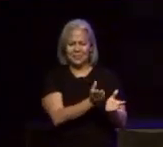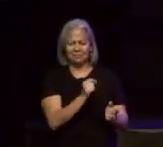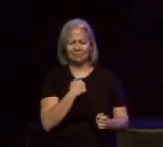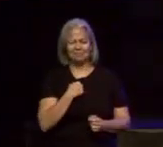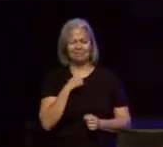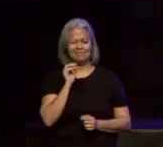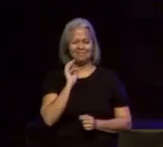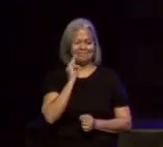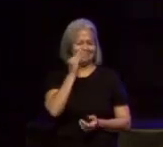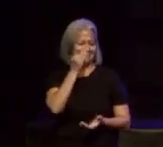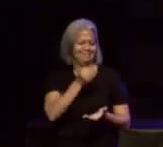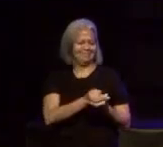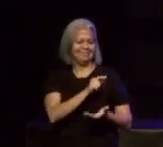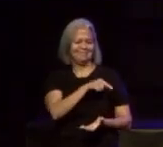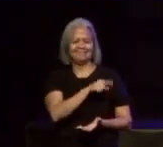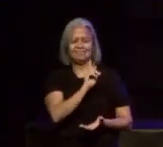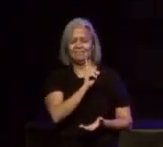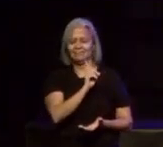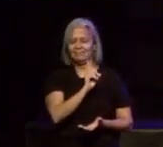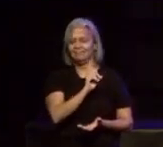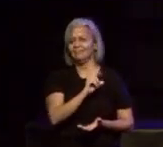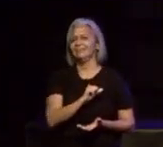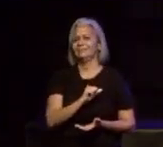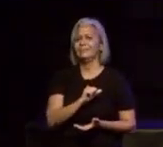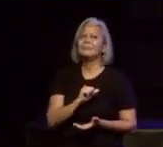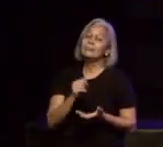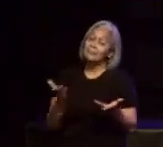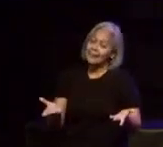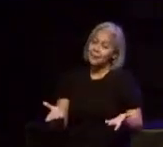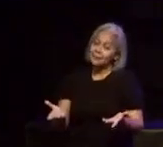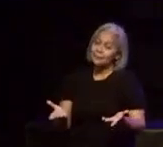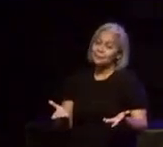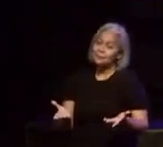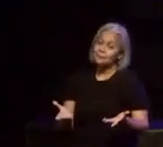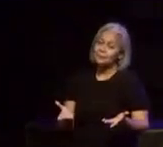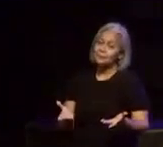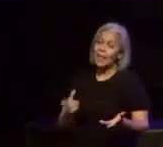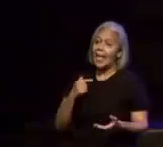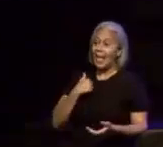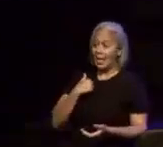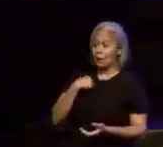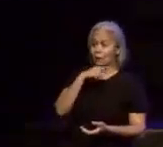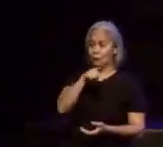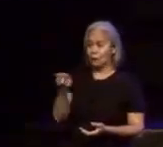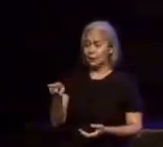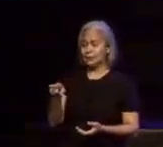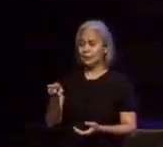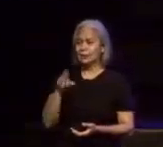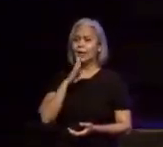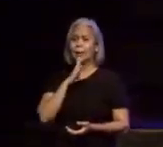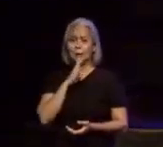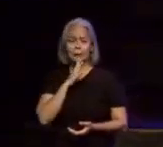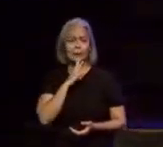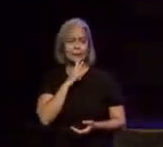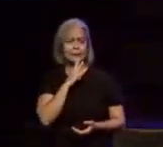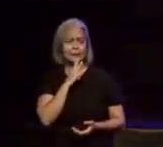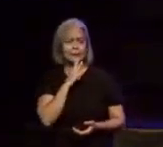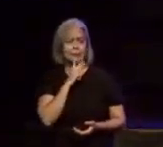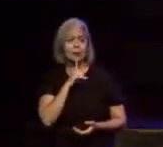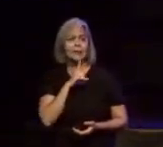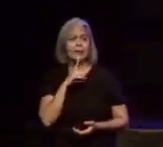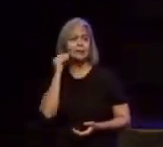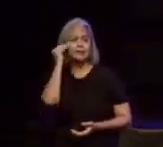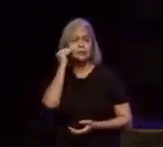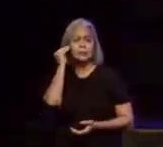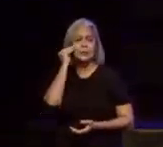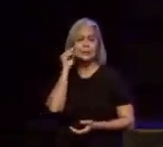aparece. E a gente, mais uma vez, né? Alguém, eu e você conhecemos, e talvez você tenha essa história, de ter tido uma